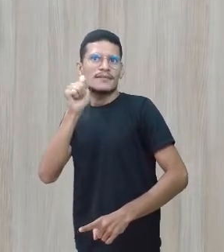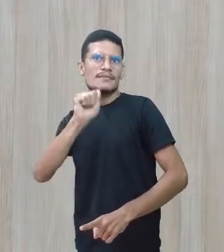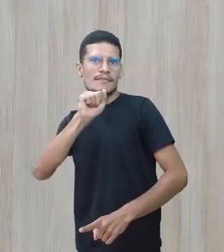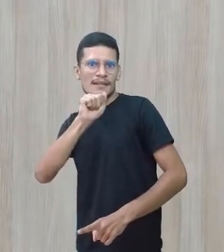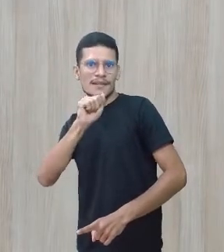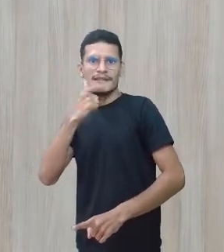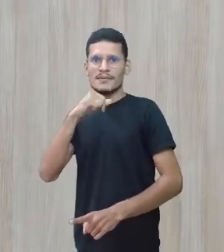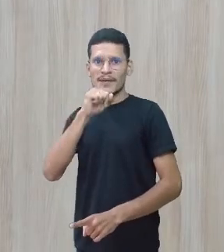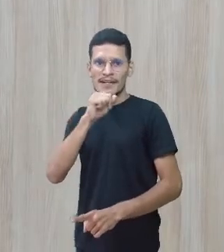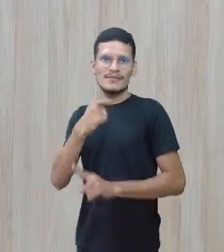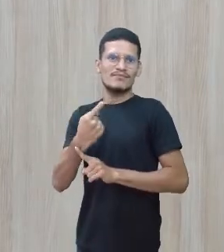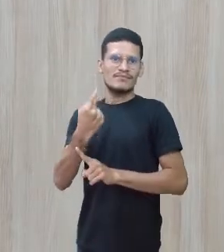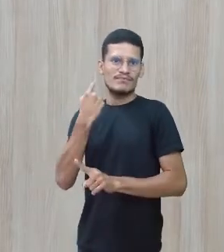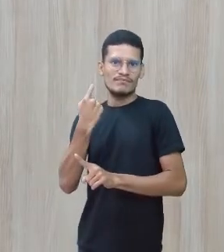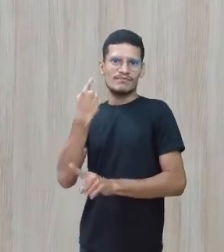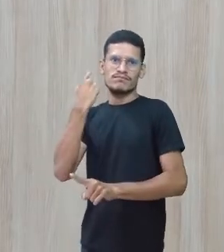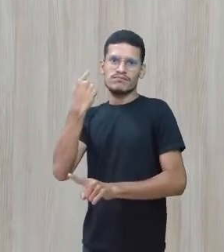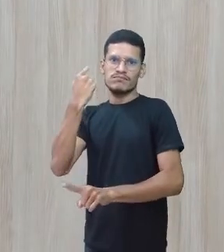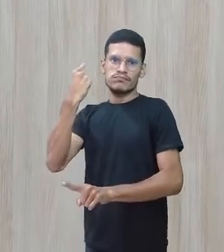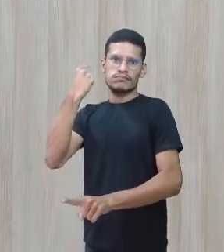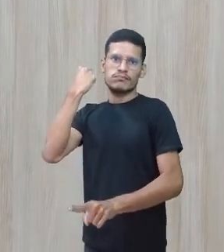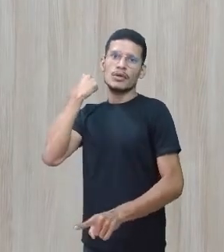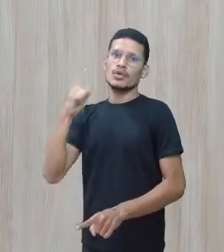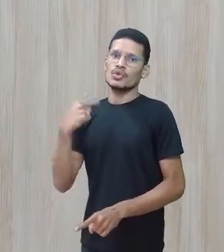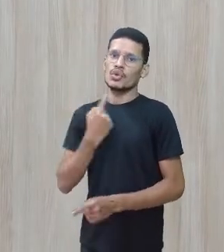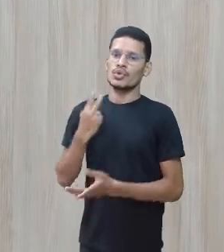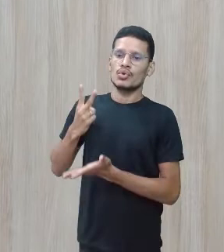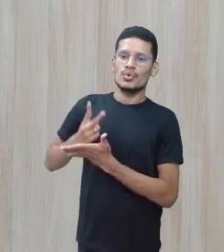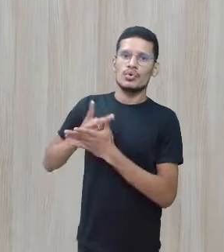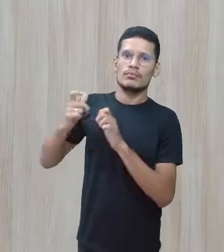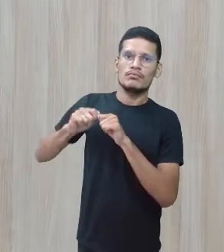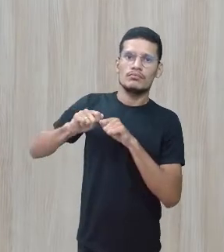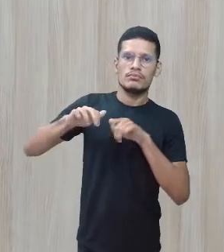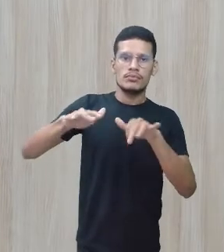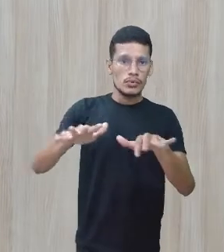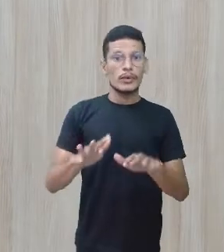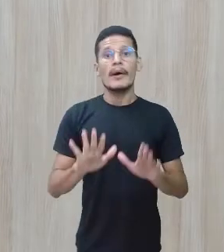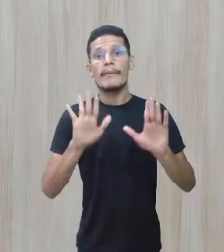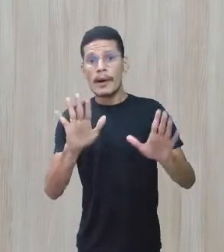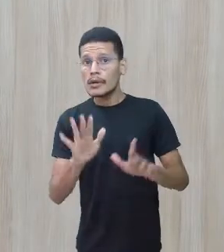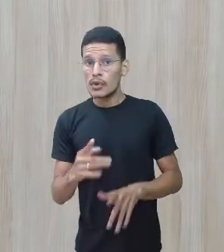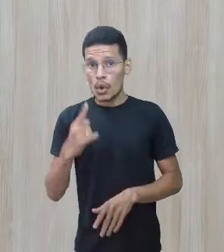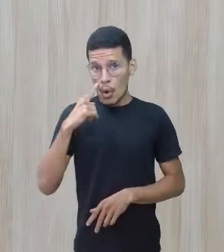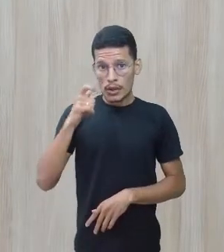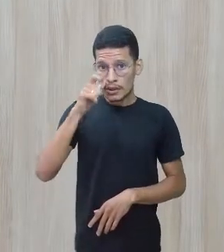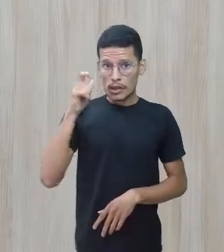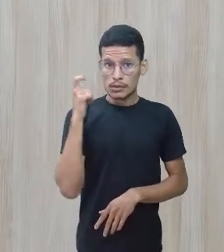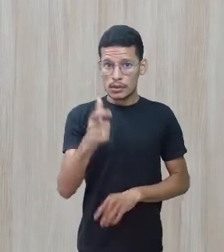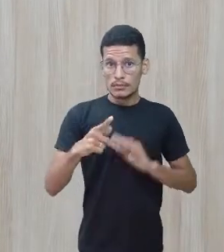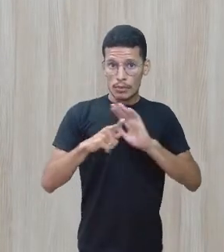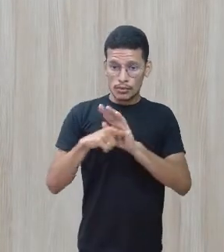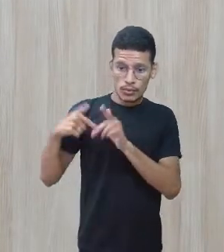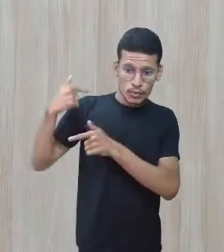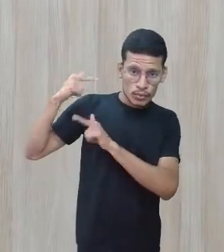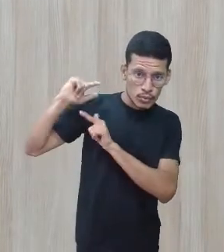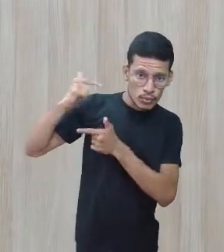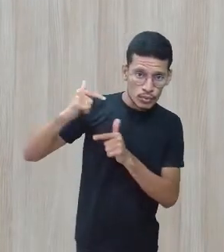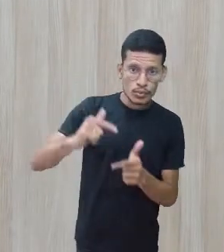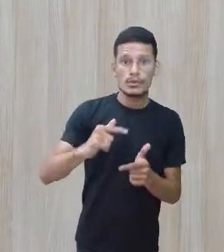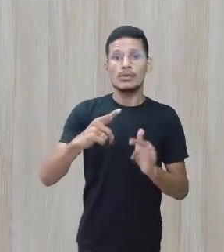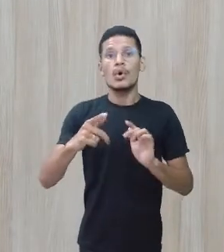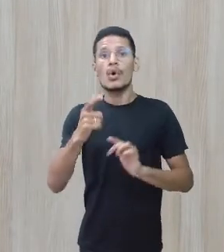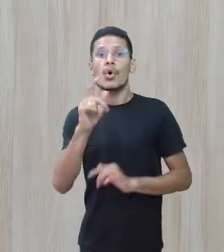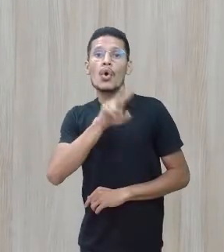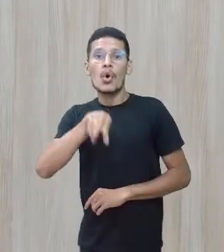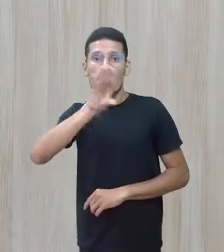avós deles, e a gente vai preservando. E aí um ponto interessante nessa tradição oral é que é uma preservação de uma